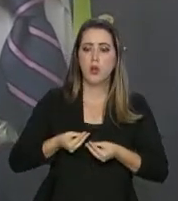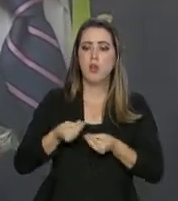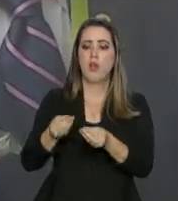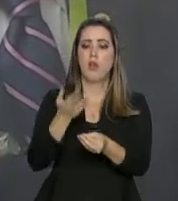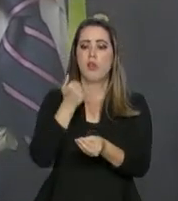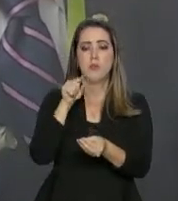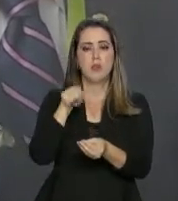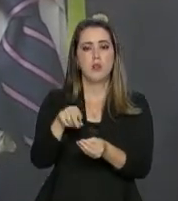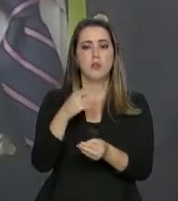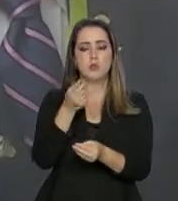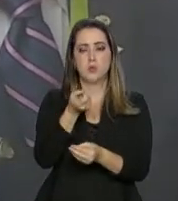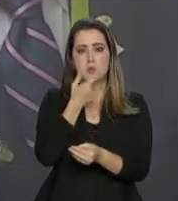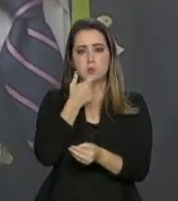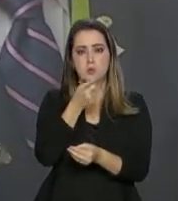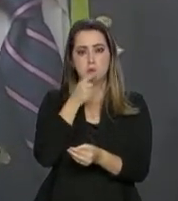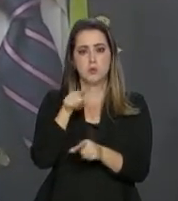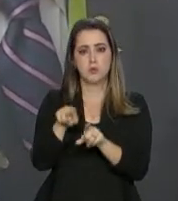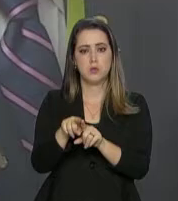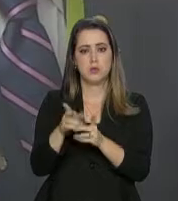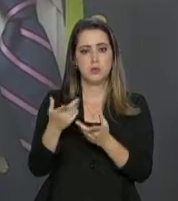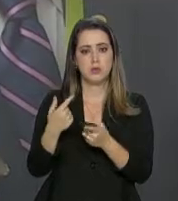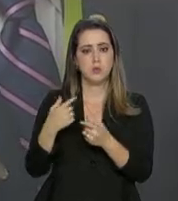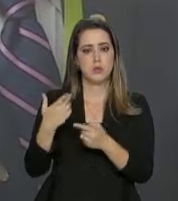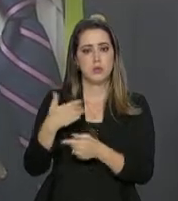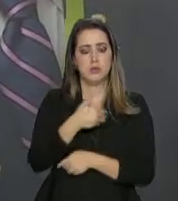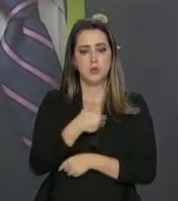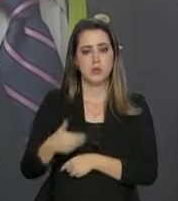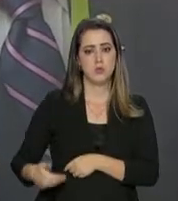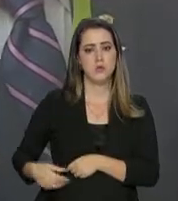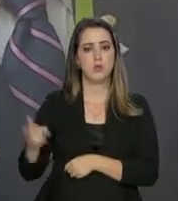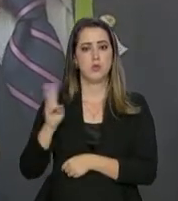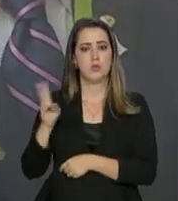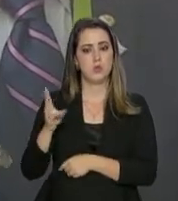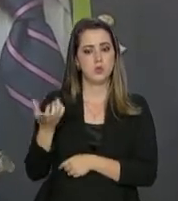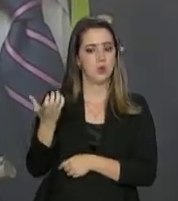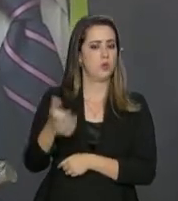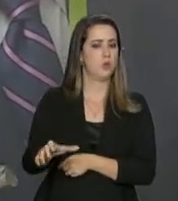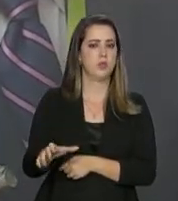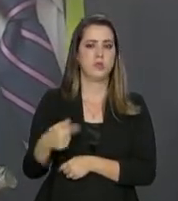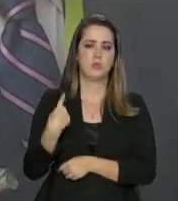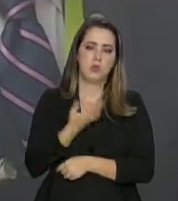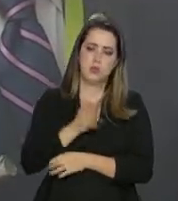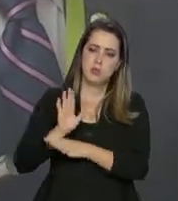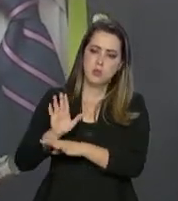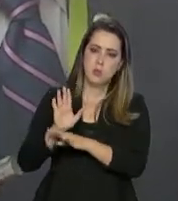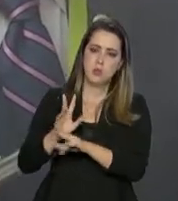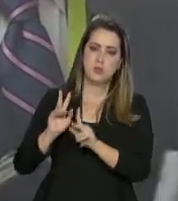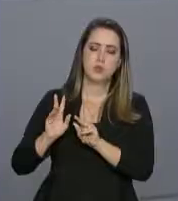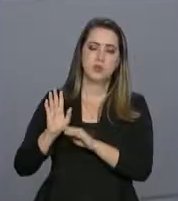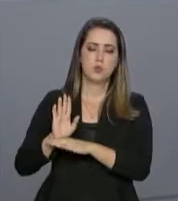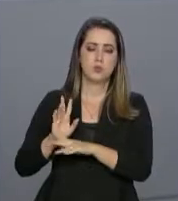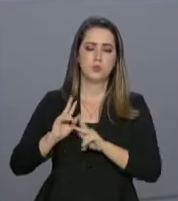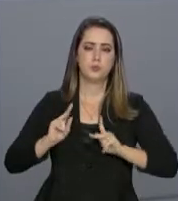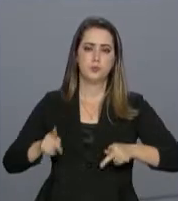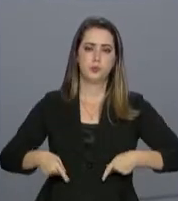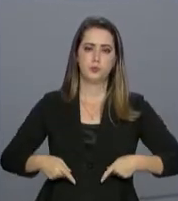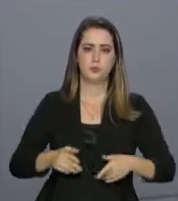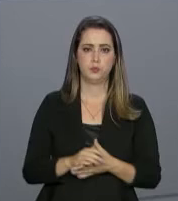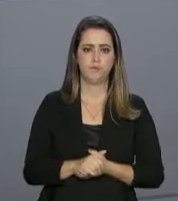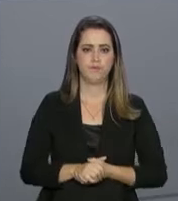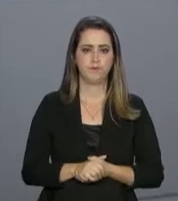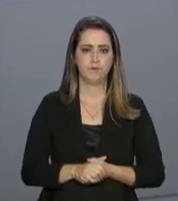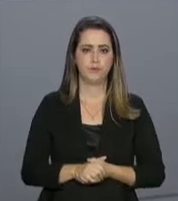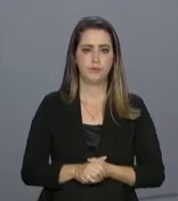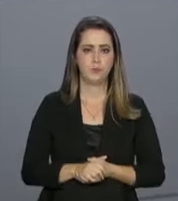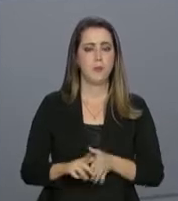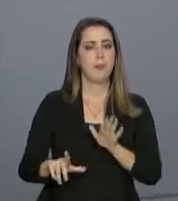lá é um gesto humanitário e foi marcado pelo governo venezuelano nós queremos ajuda humanitária internacional à